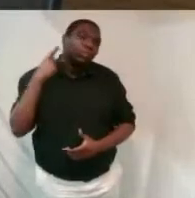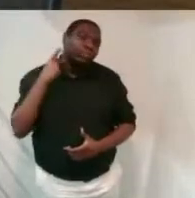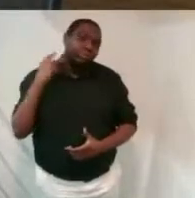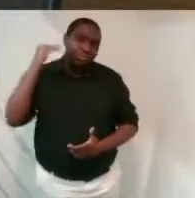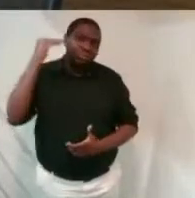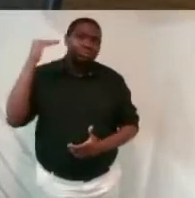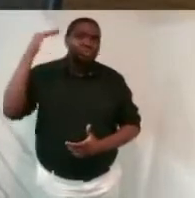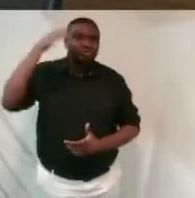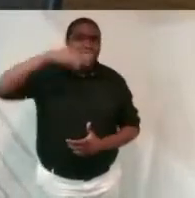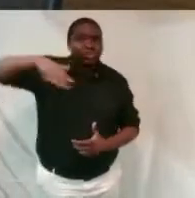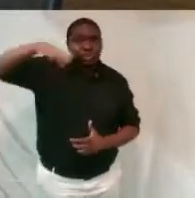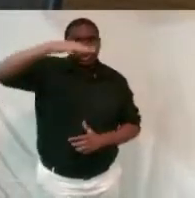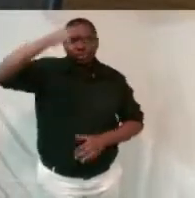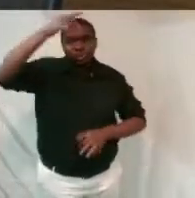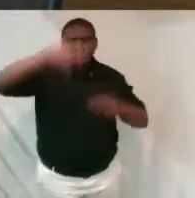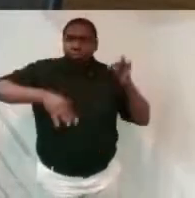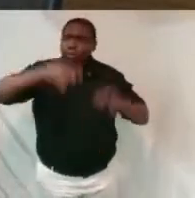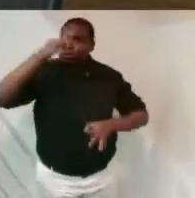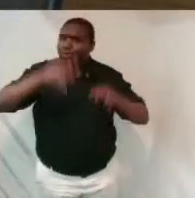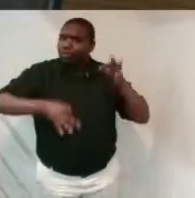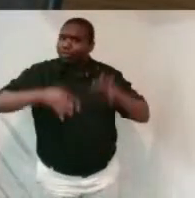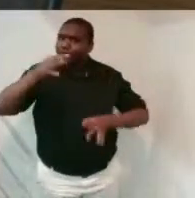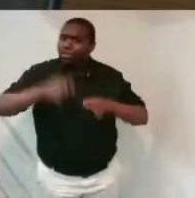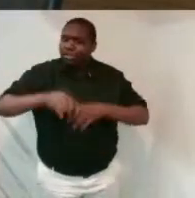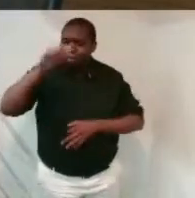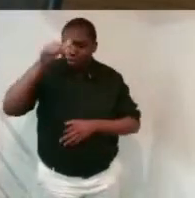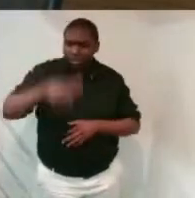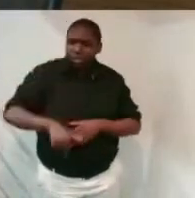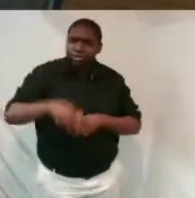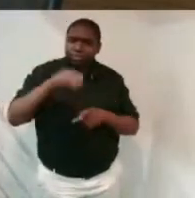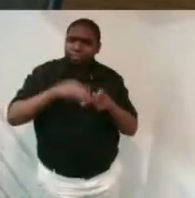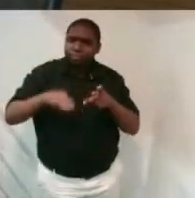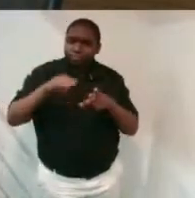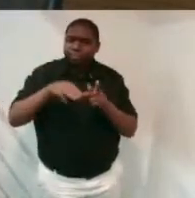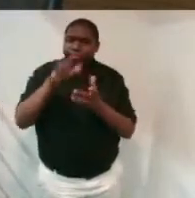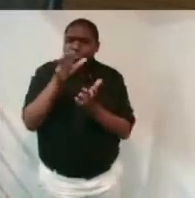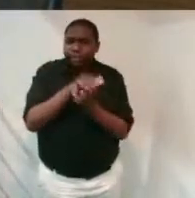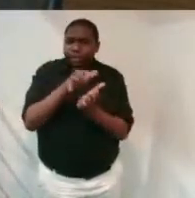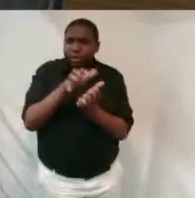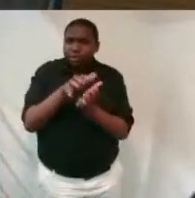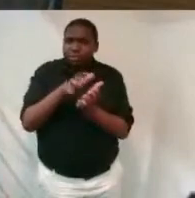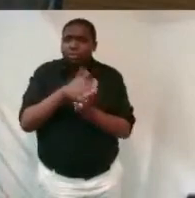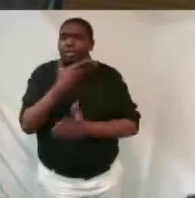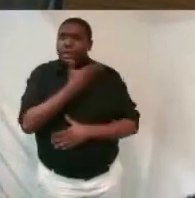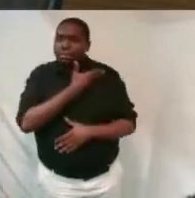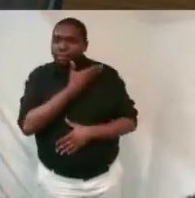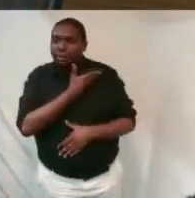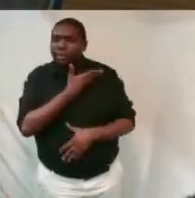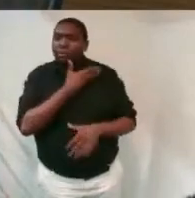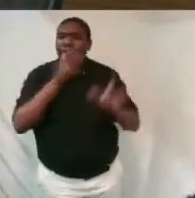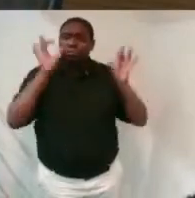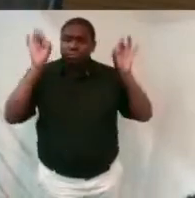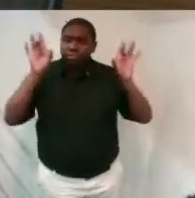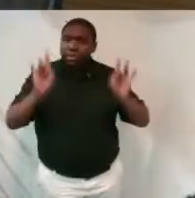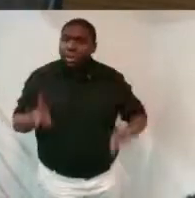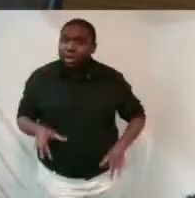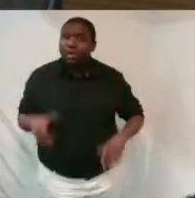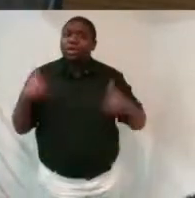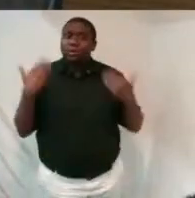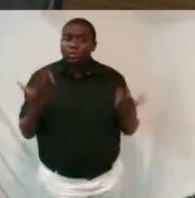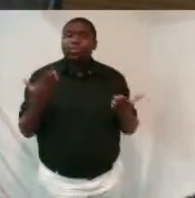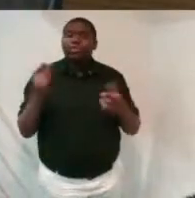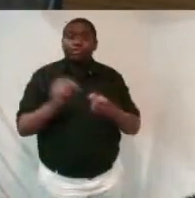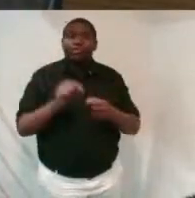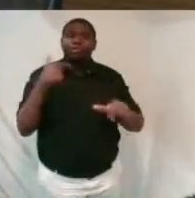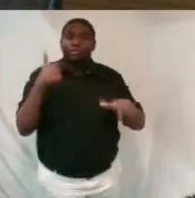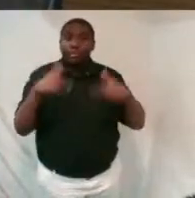Freitas Oliveira, Procurador-Geral de Justiça daqui do Ministério Público, Pernambuco, amigo de longa data, que tem feito um